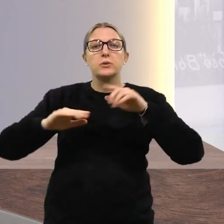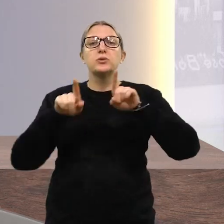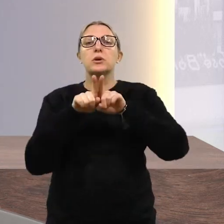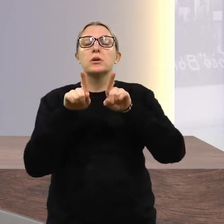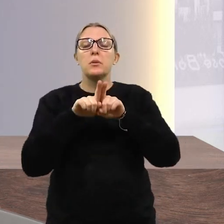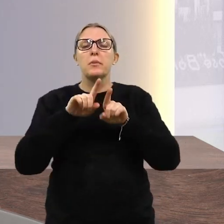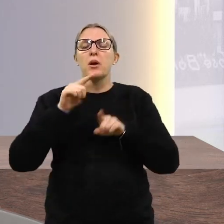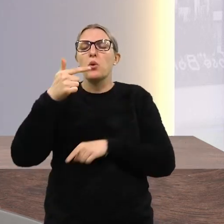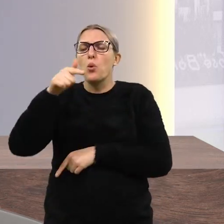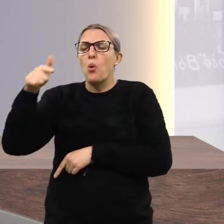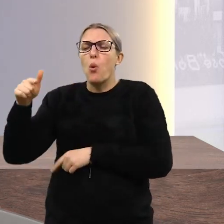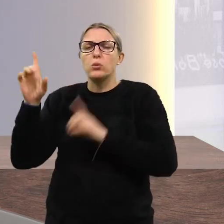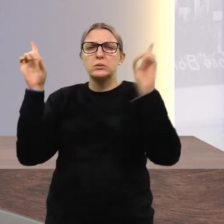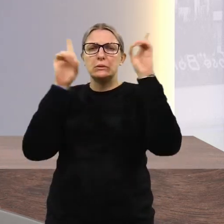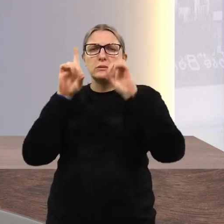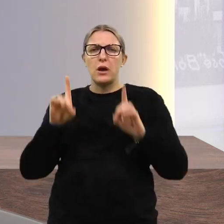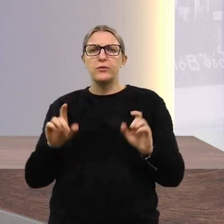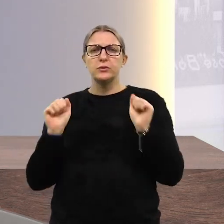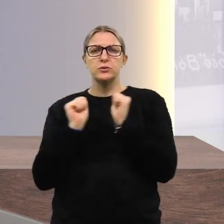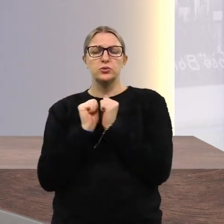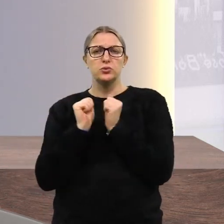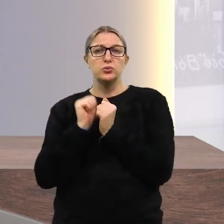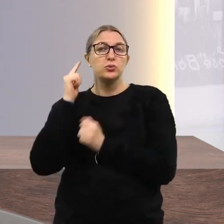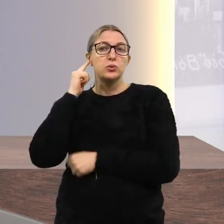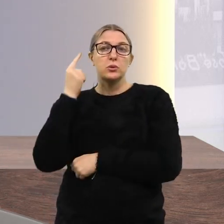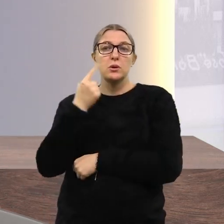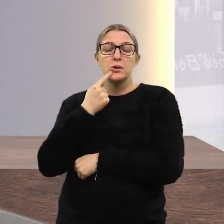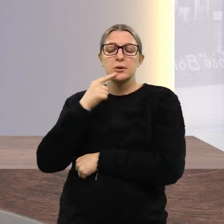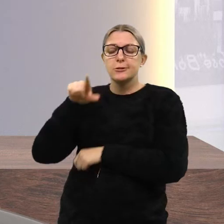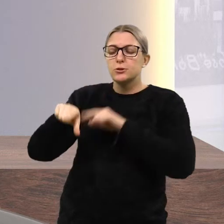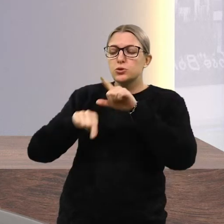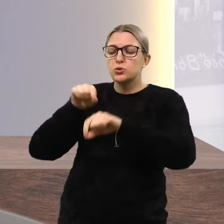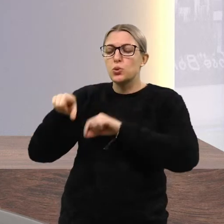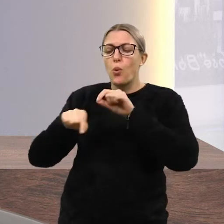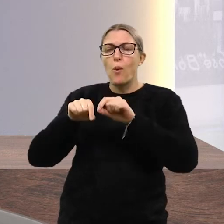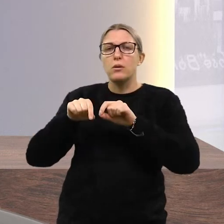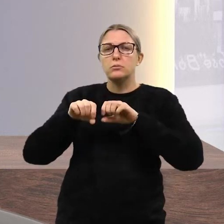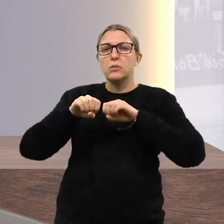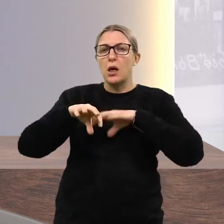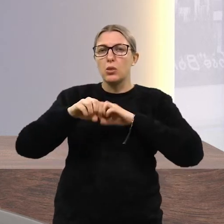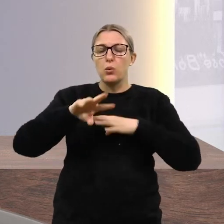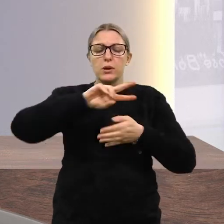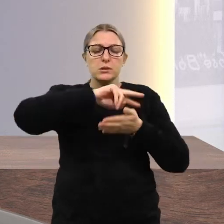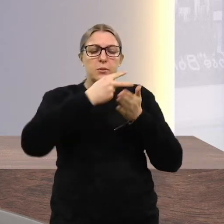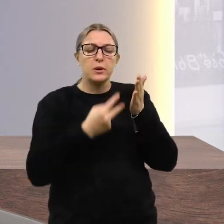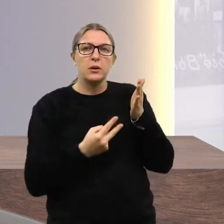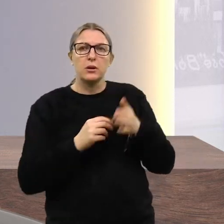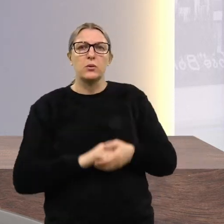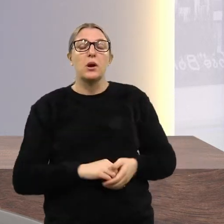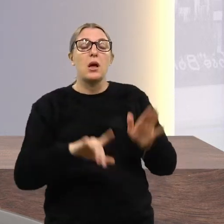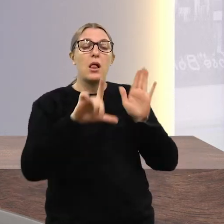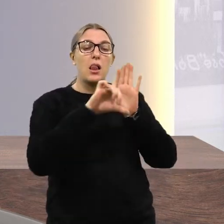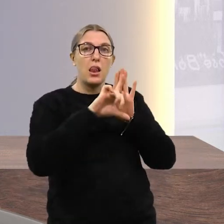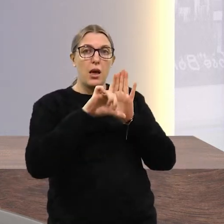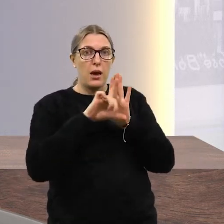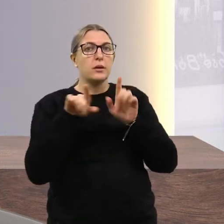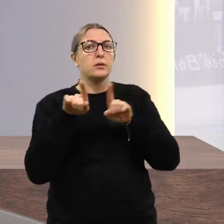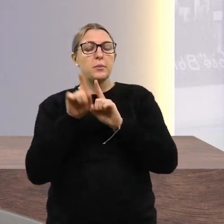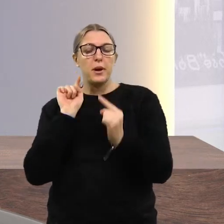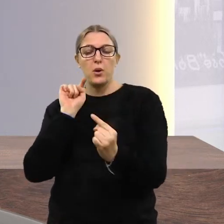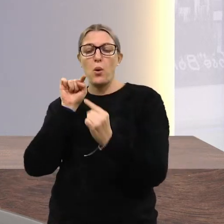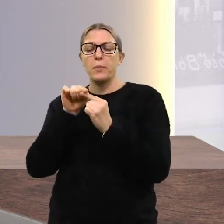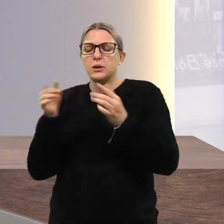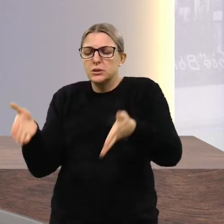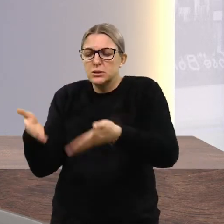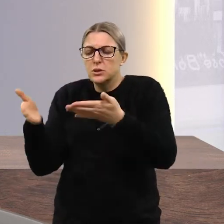ou com outras deficiências associadas que tenham optado pela modalidade bilíngue. A lei visa ainda fomentar